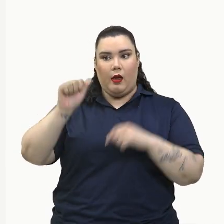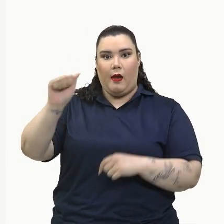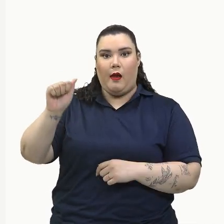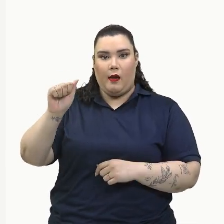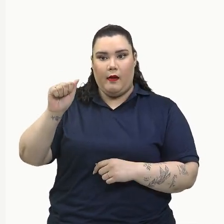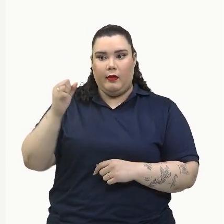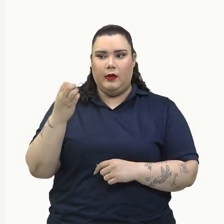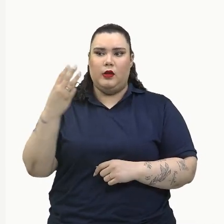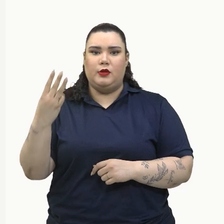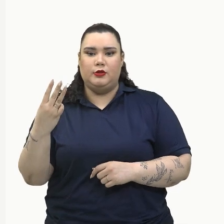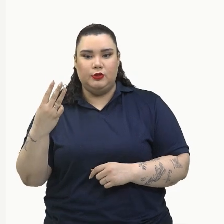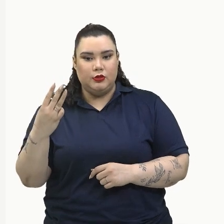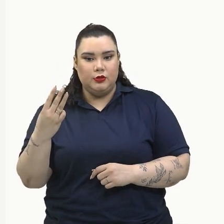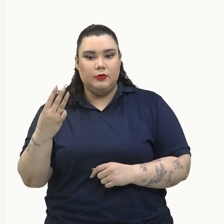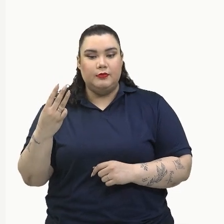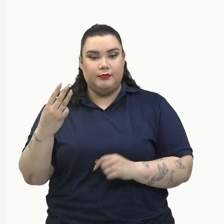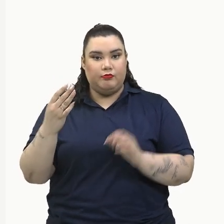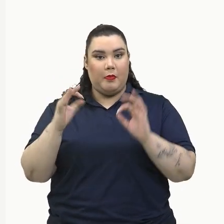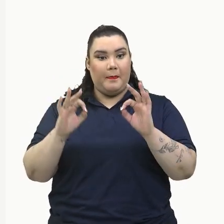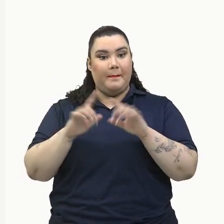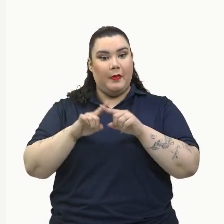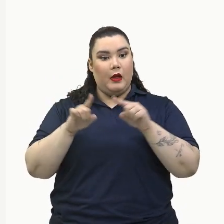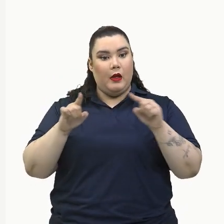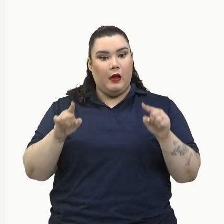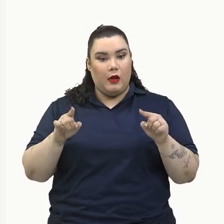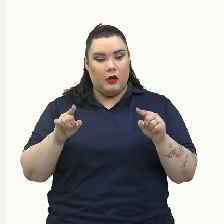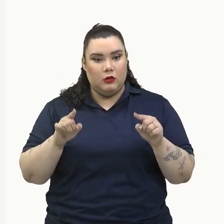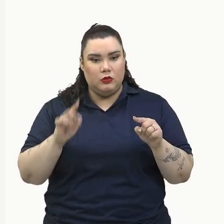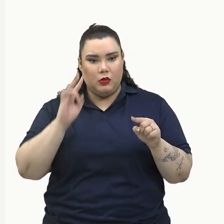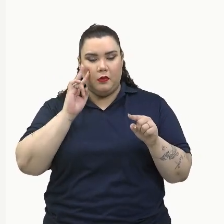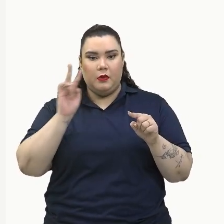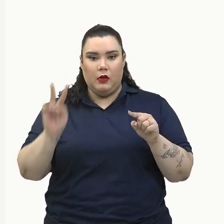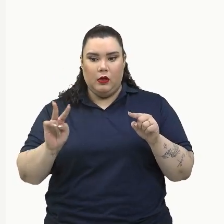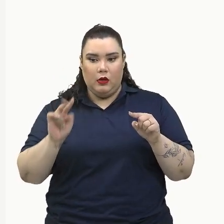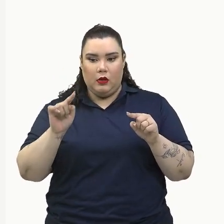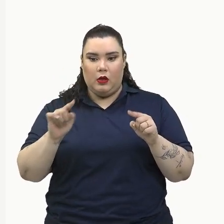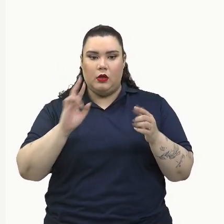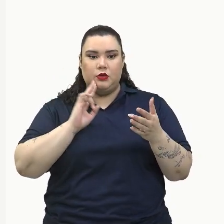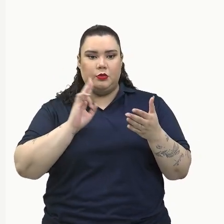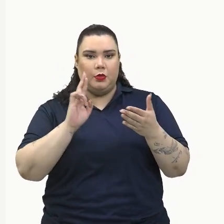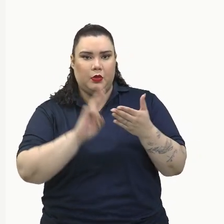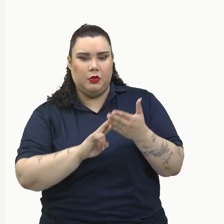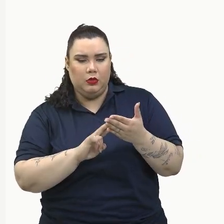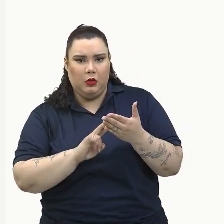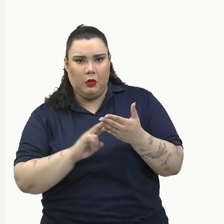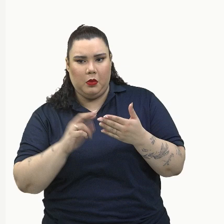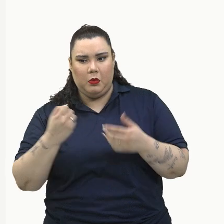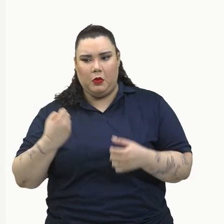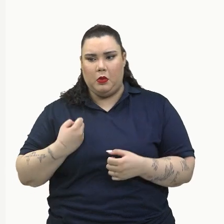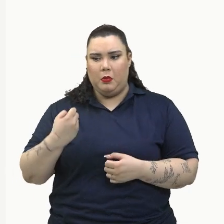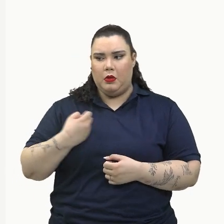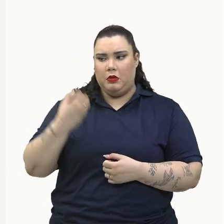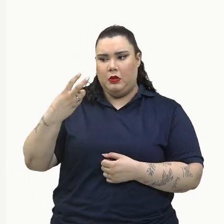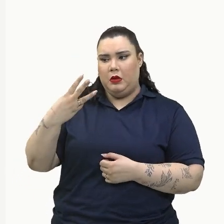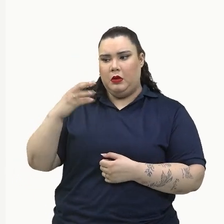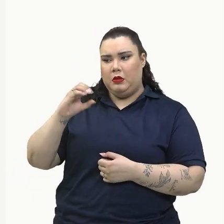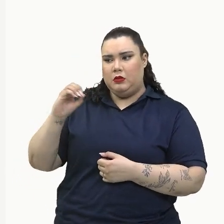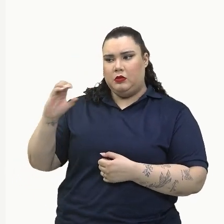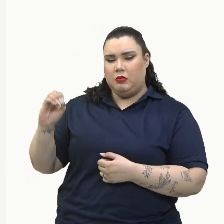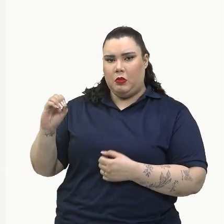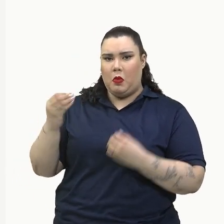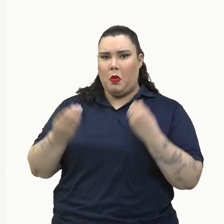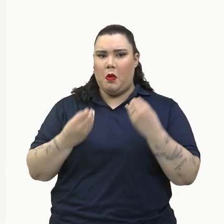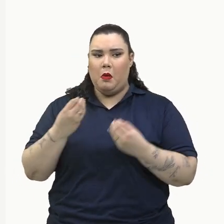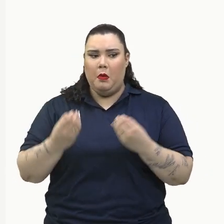o valor 3. Aí você vê lá na correção que a alternativa correta é a letra C,